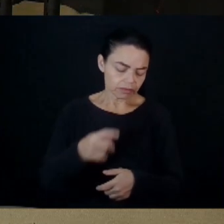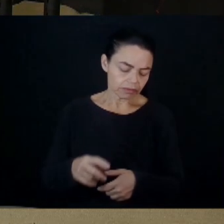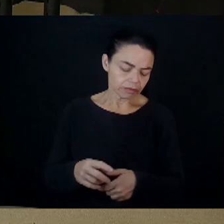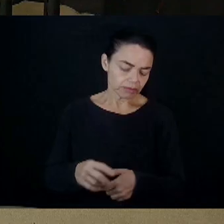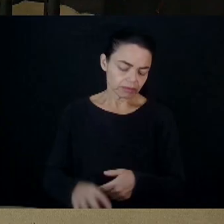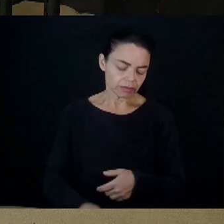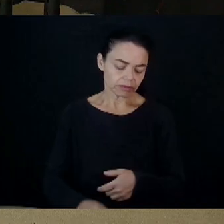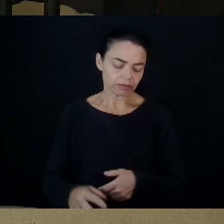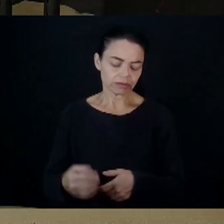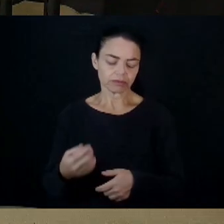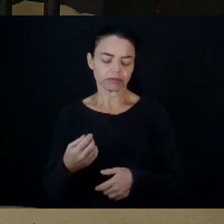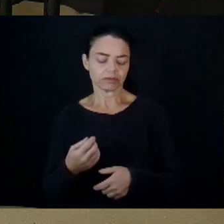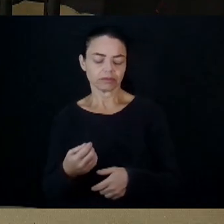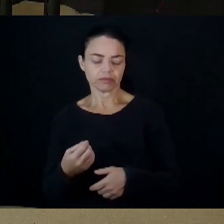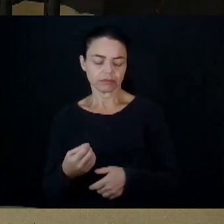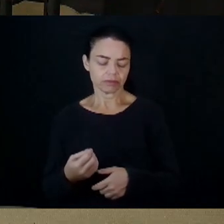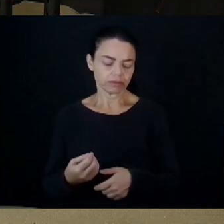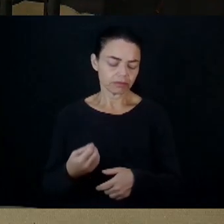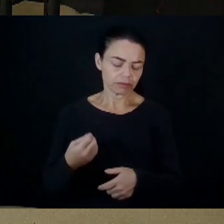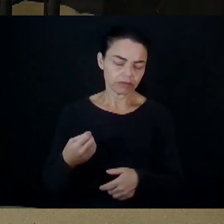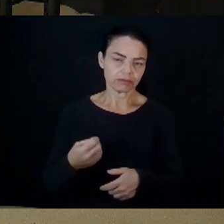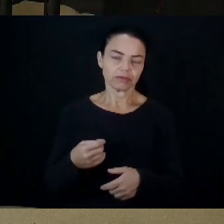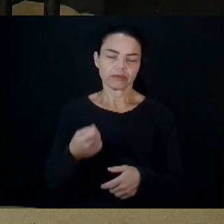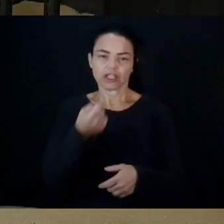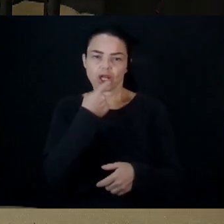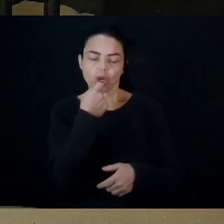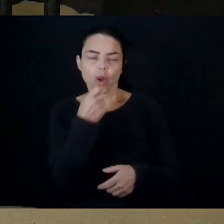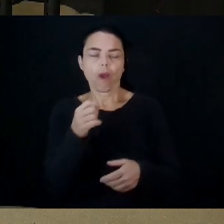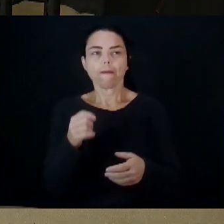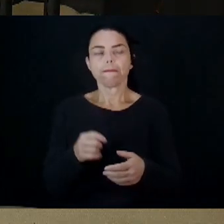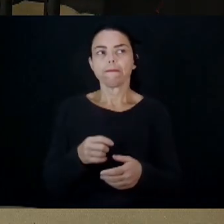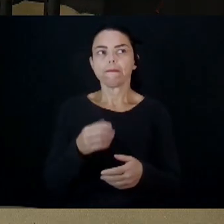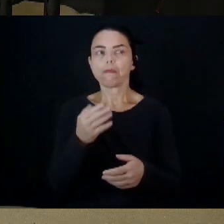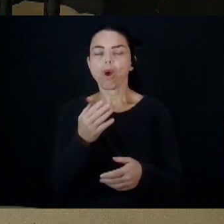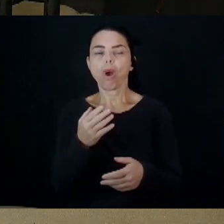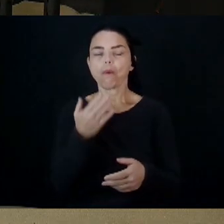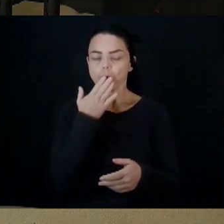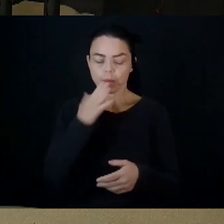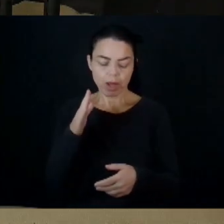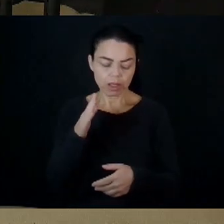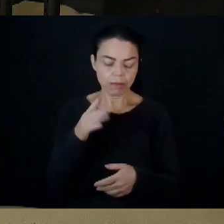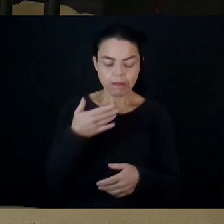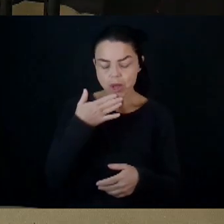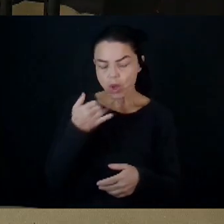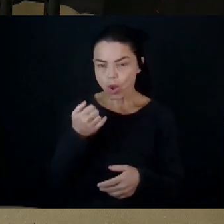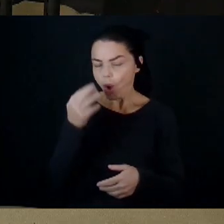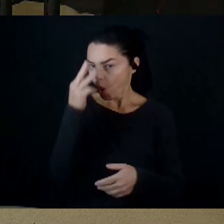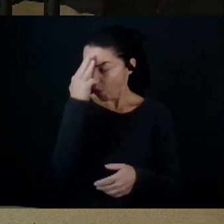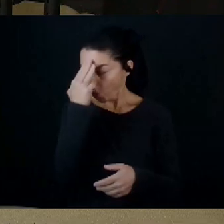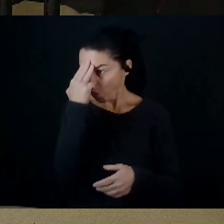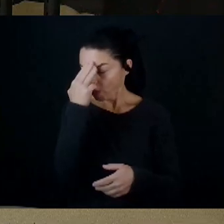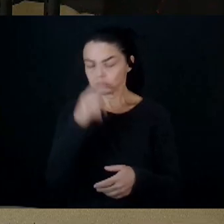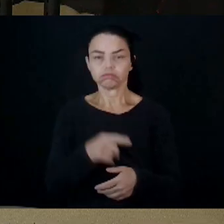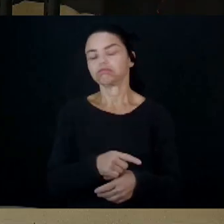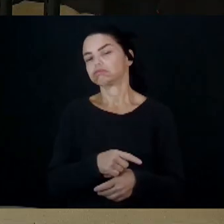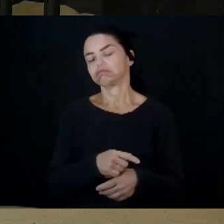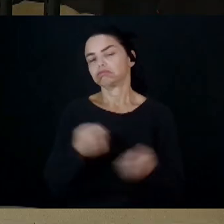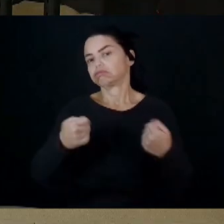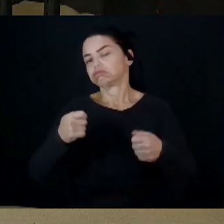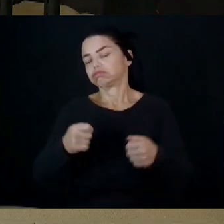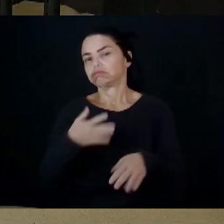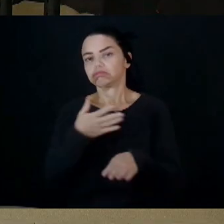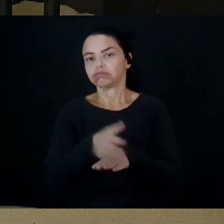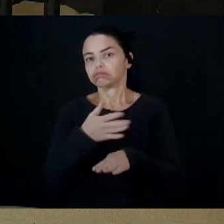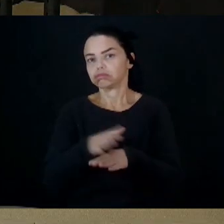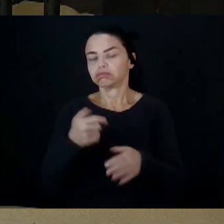esses pílulas mágicas que prometem turbinar a memória. Mas então, se eu tô com a memória não tão boa assim, não precisa exercitar a memória. Eu vou tomar um remédio,